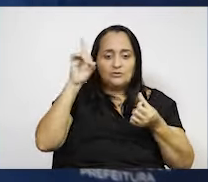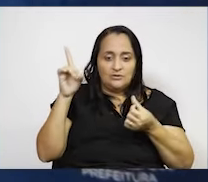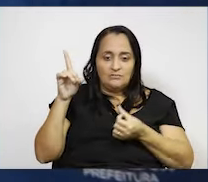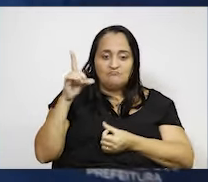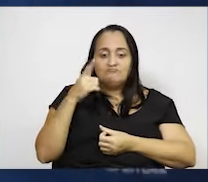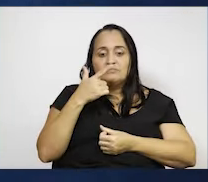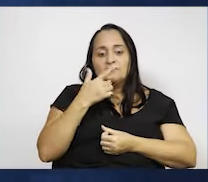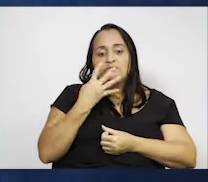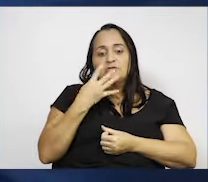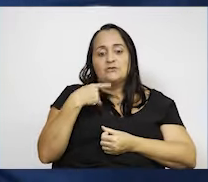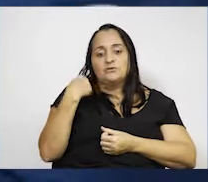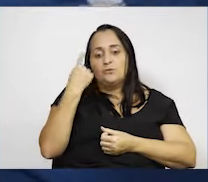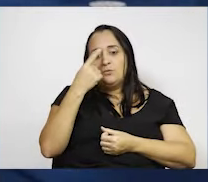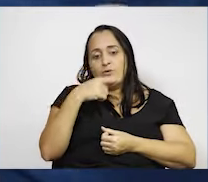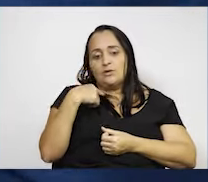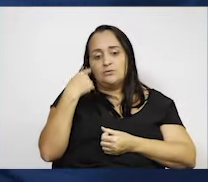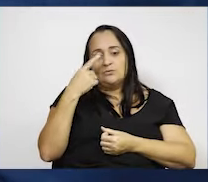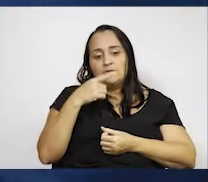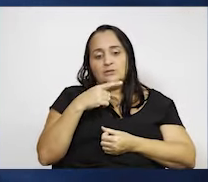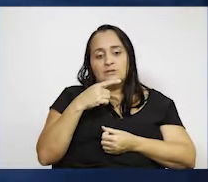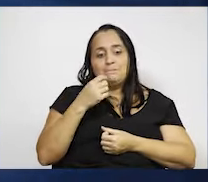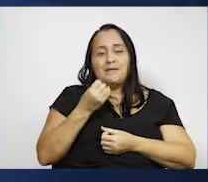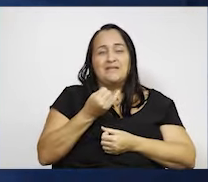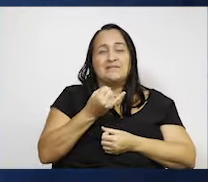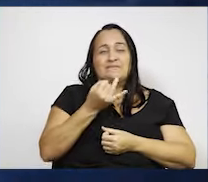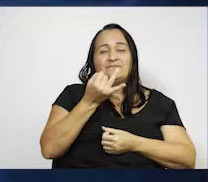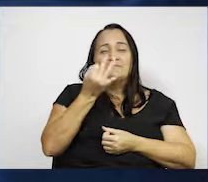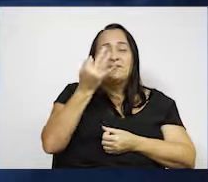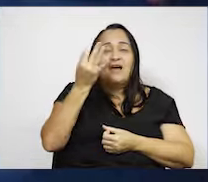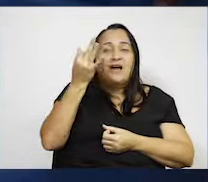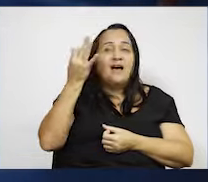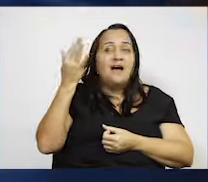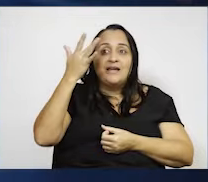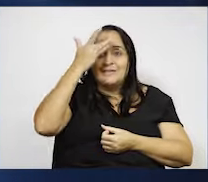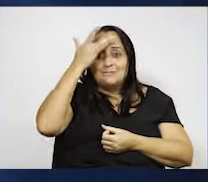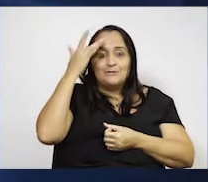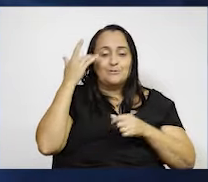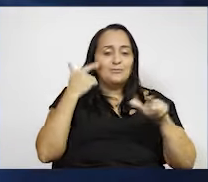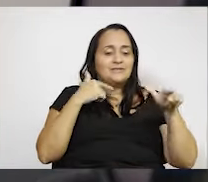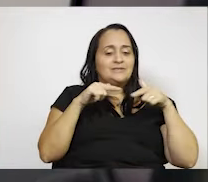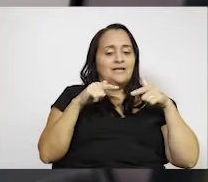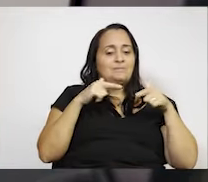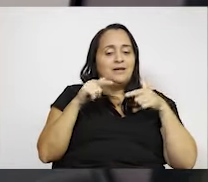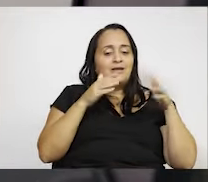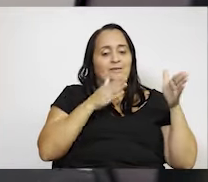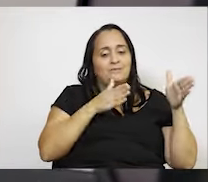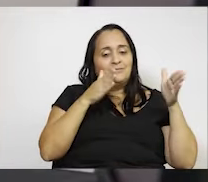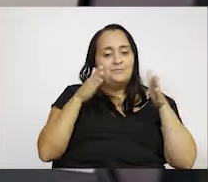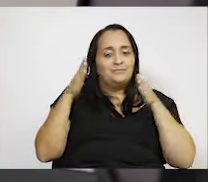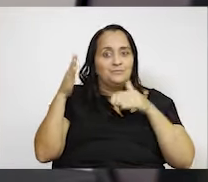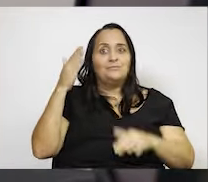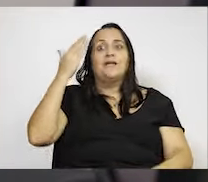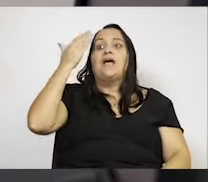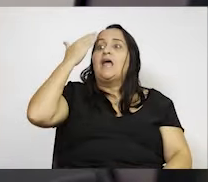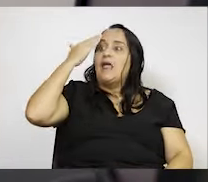seguinte? 24 horas. Mas são várias pessoas trabalhando em vários